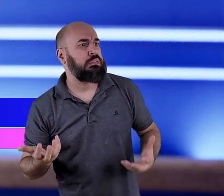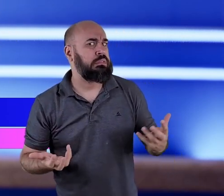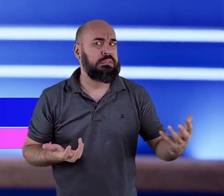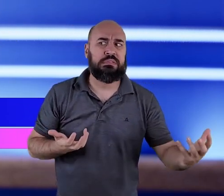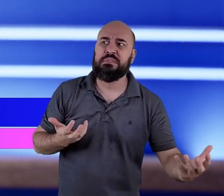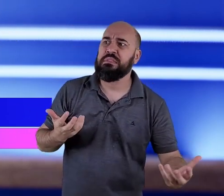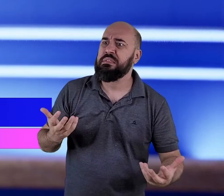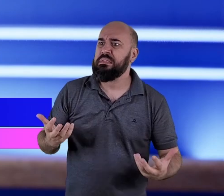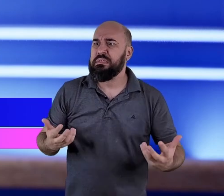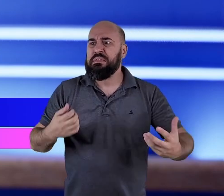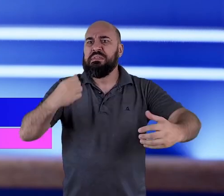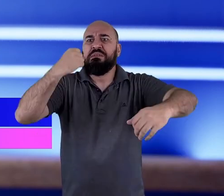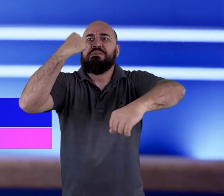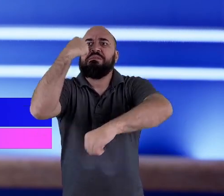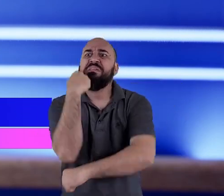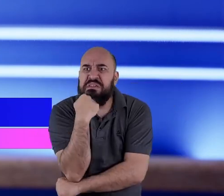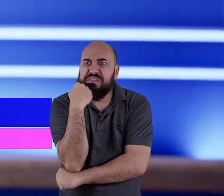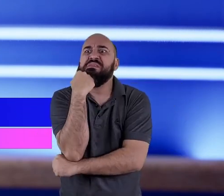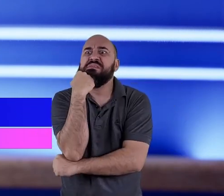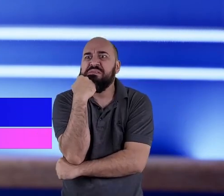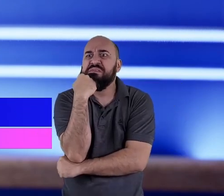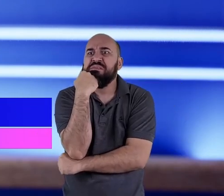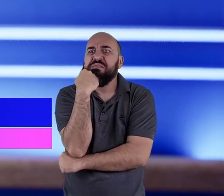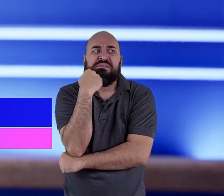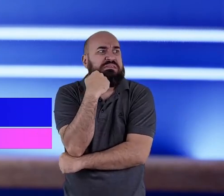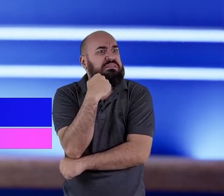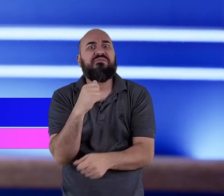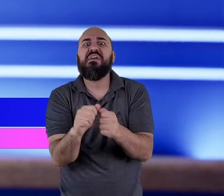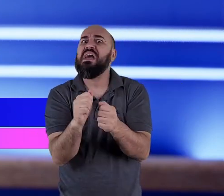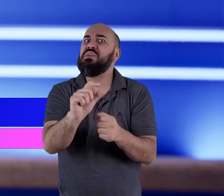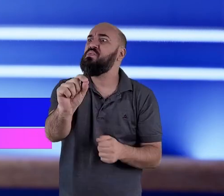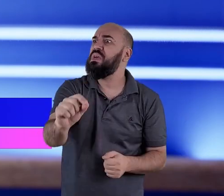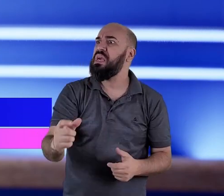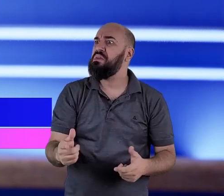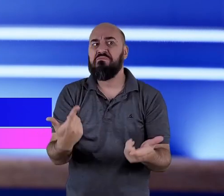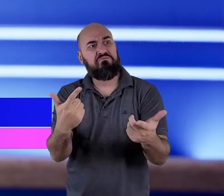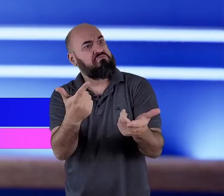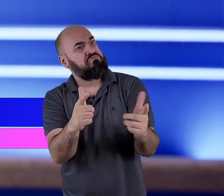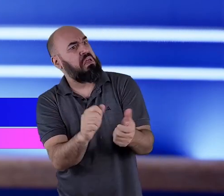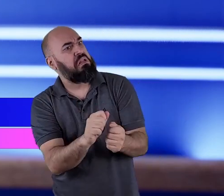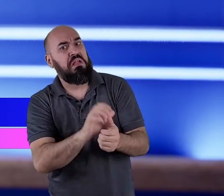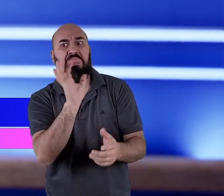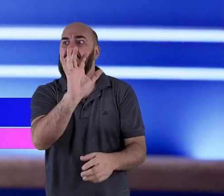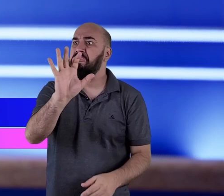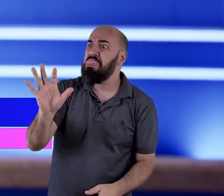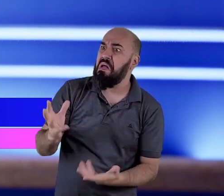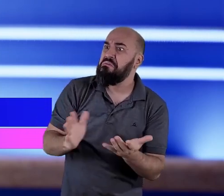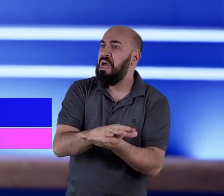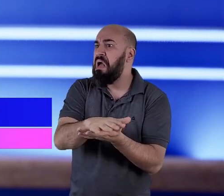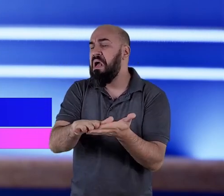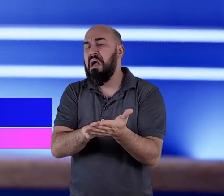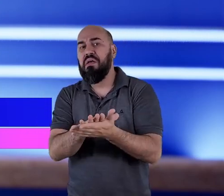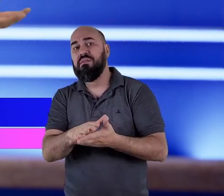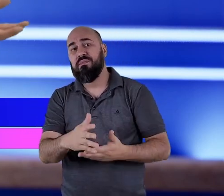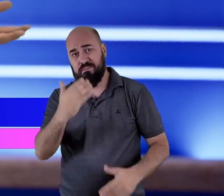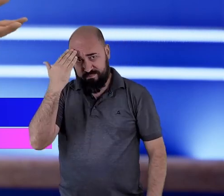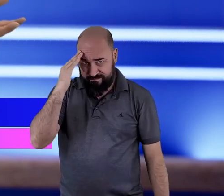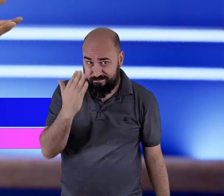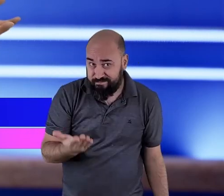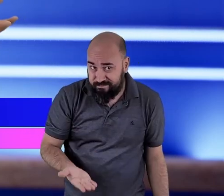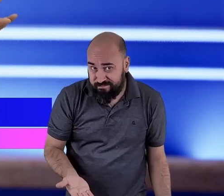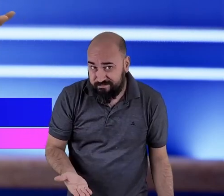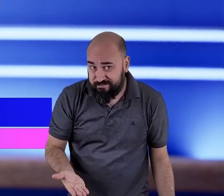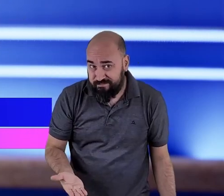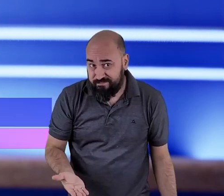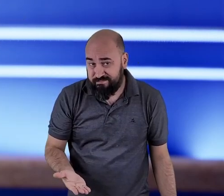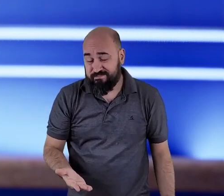prisão circunstancial, porque ele está aqui para matar, roubar e destruir. E não terá ninguém para que ele faça